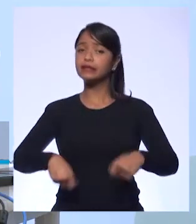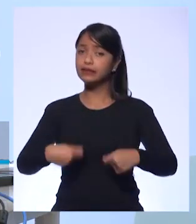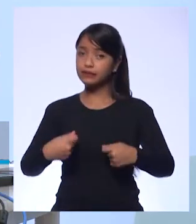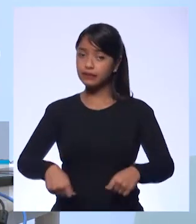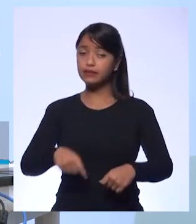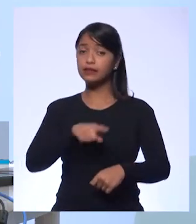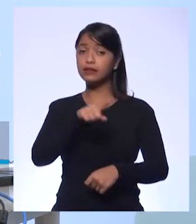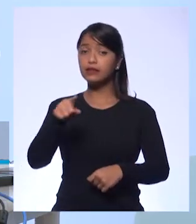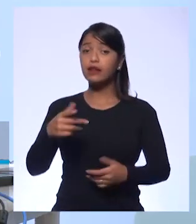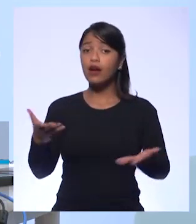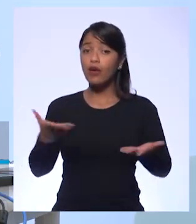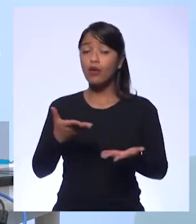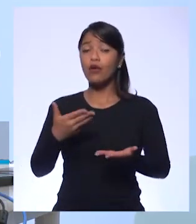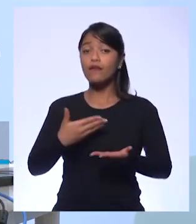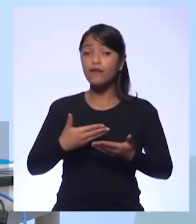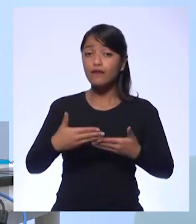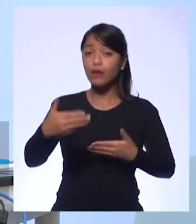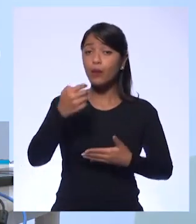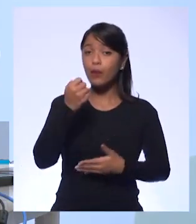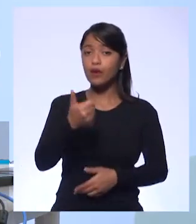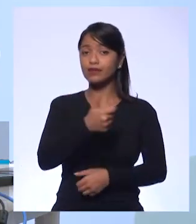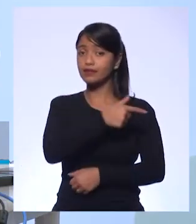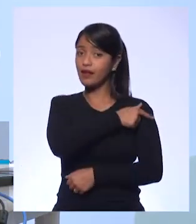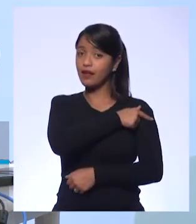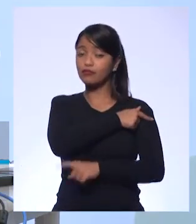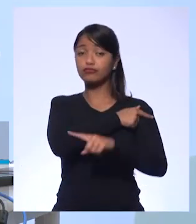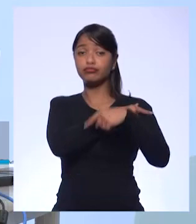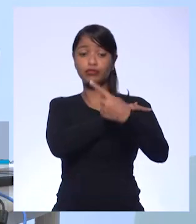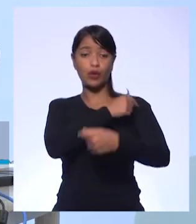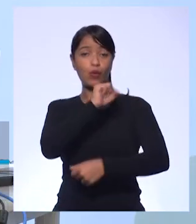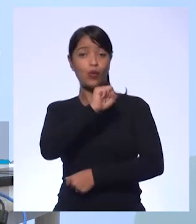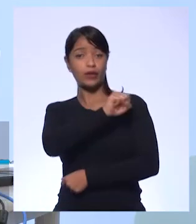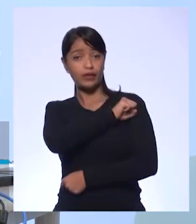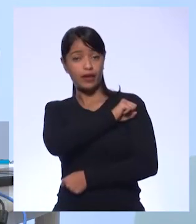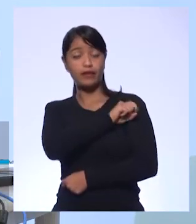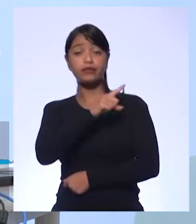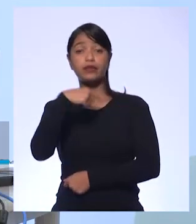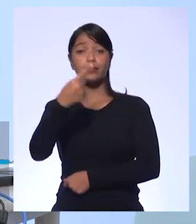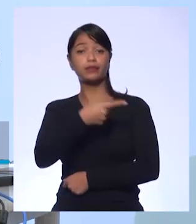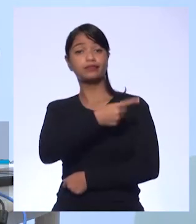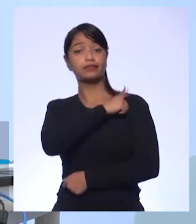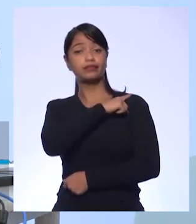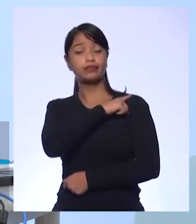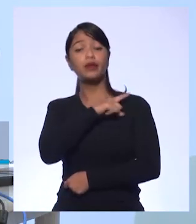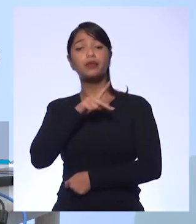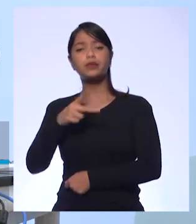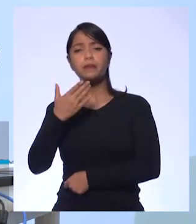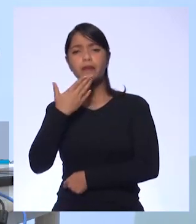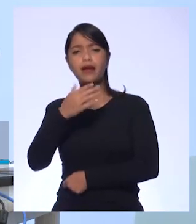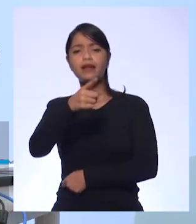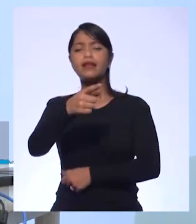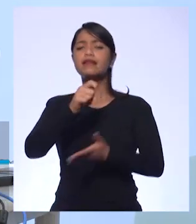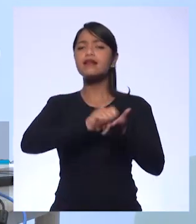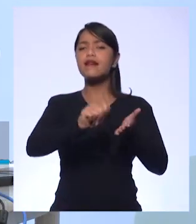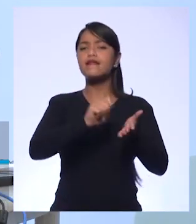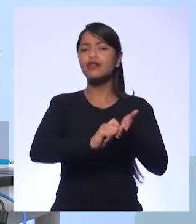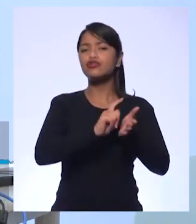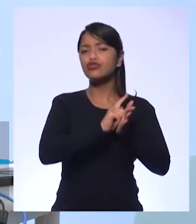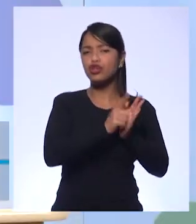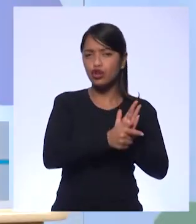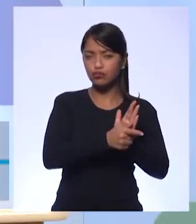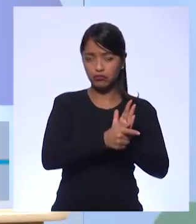7º ano, 8º ano, chegar no ensino médio, quando falar assim, você tem que escrever tal coisa. Eu saber como é que eu tenho que escrever, certo,